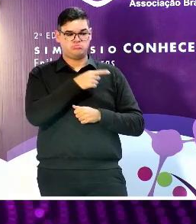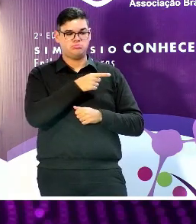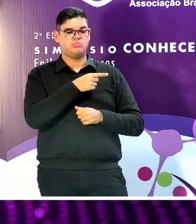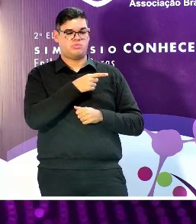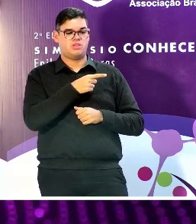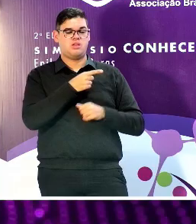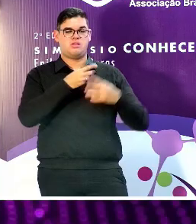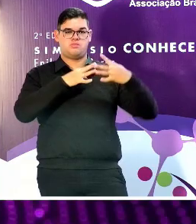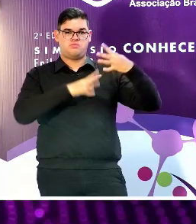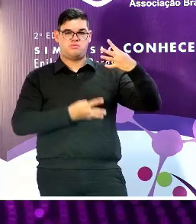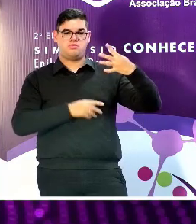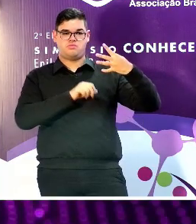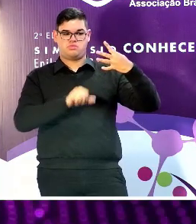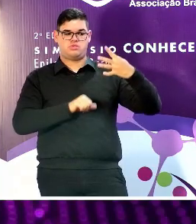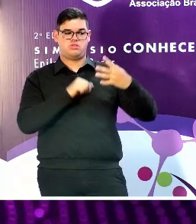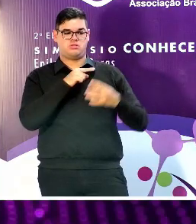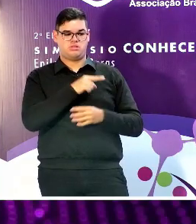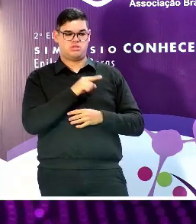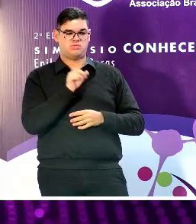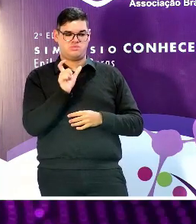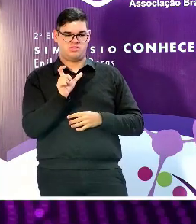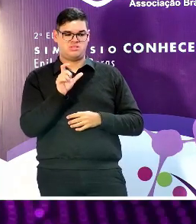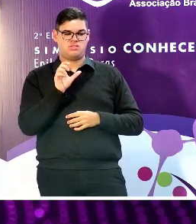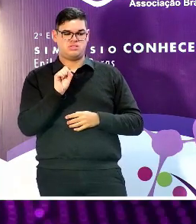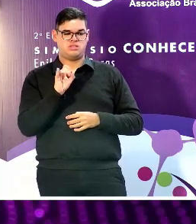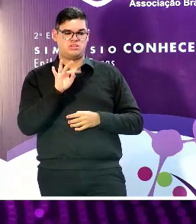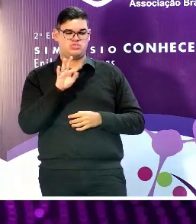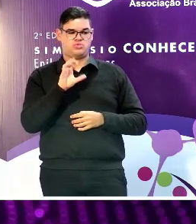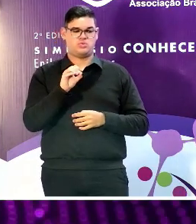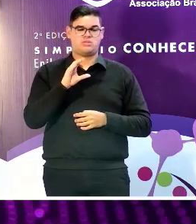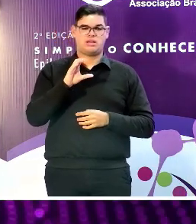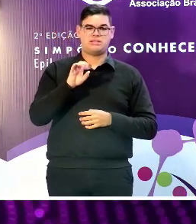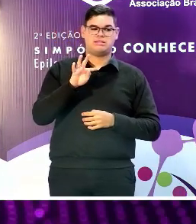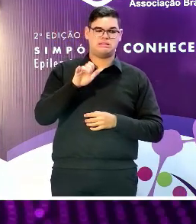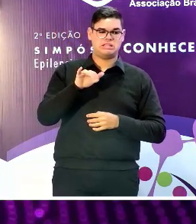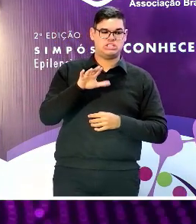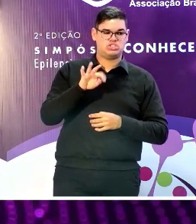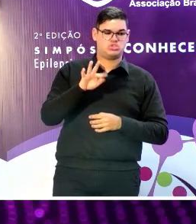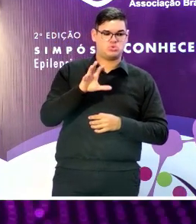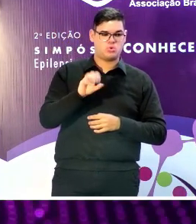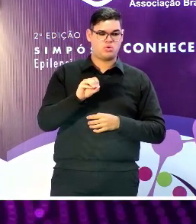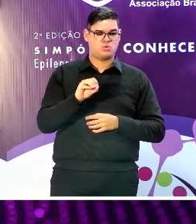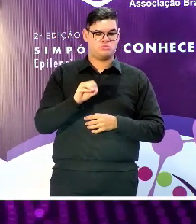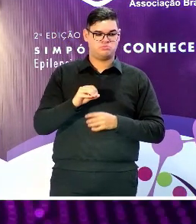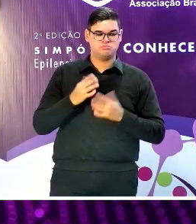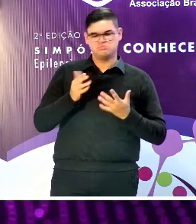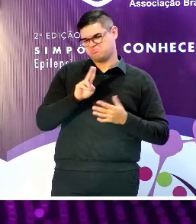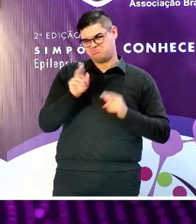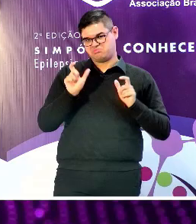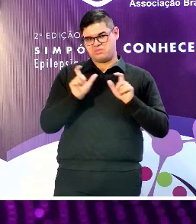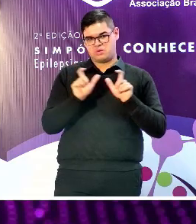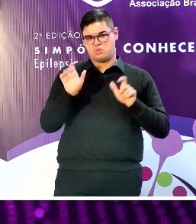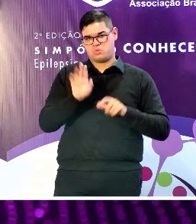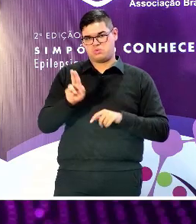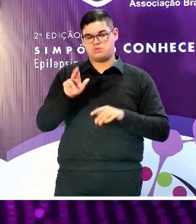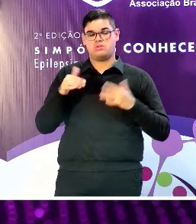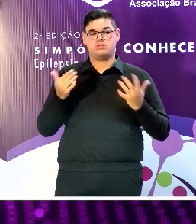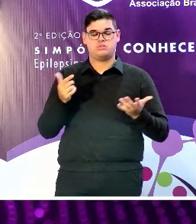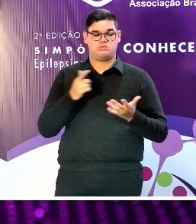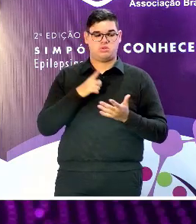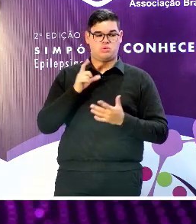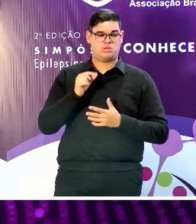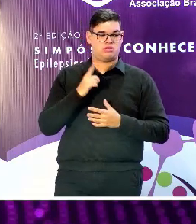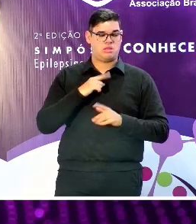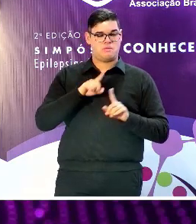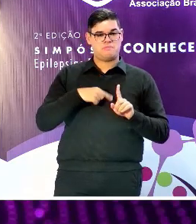mutação do sítio catalítico, mais grave é o fenótipo. Tá? Então, a gente tem cerca de mais